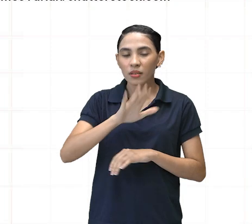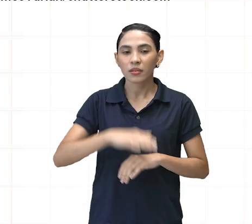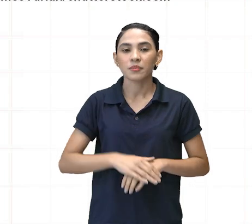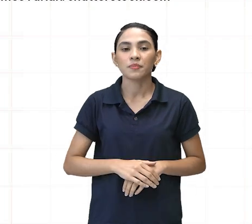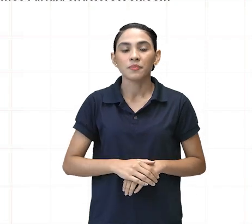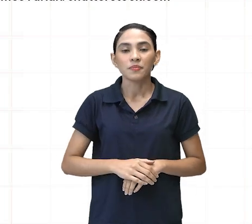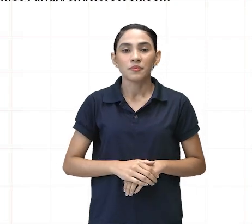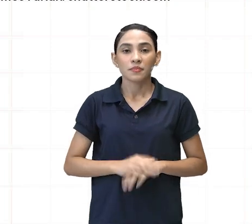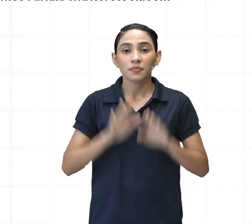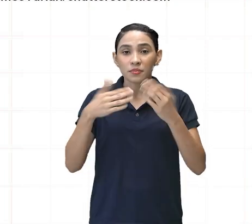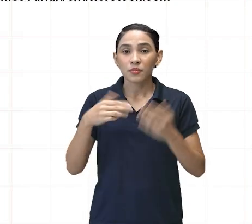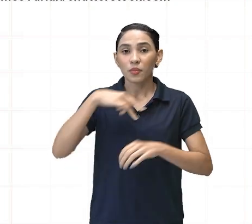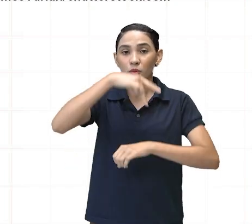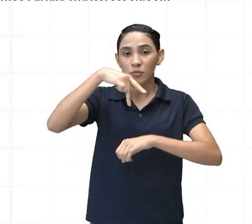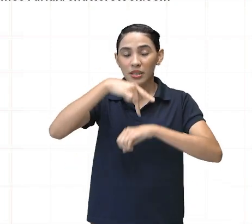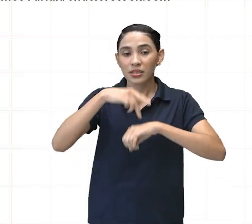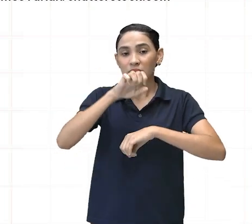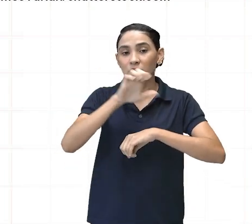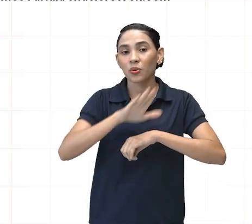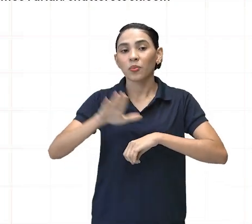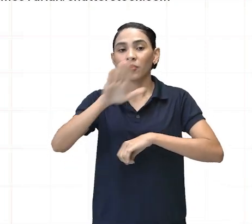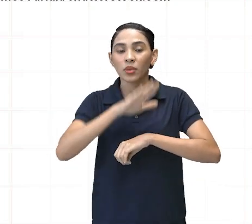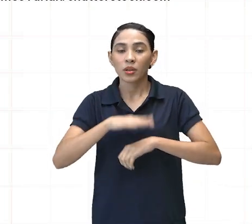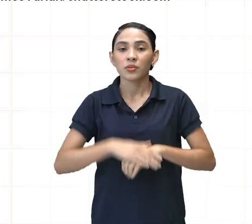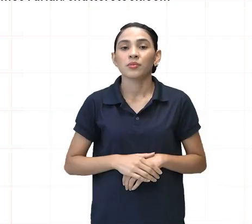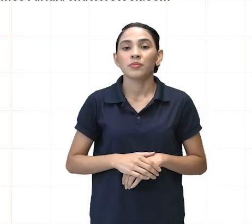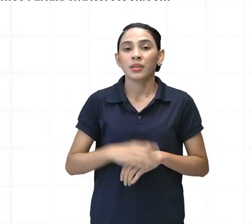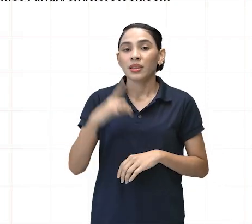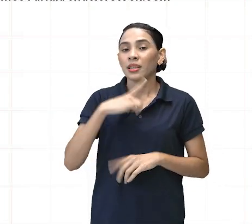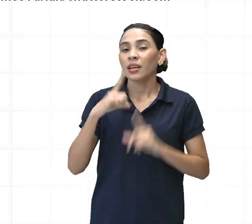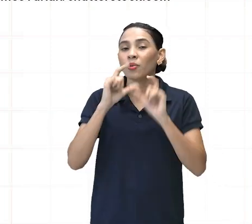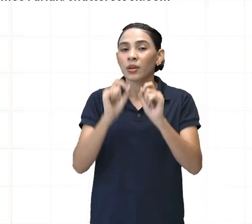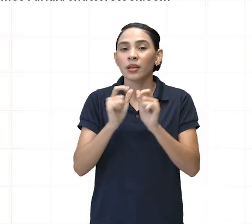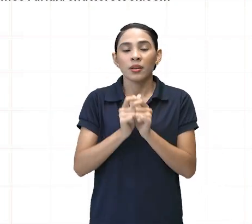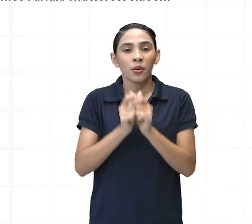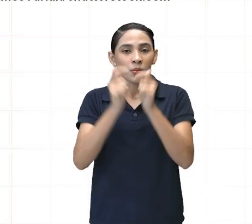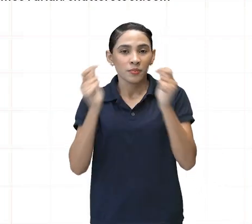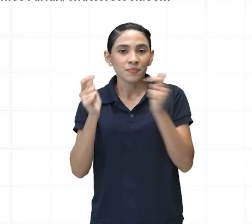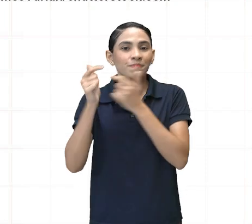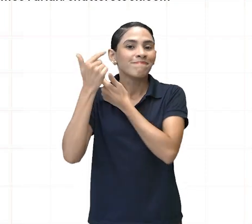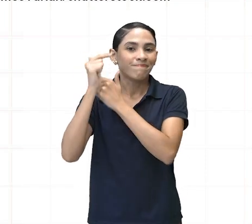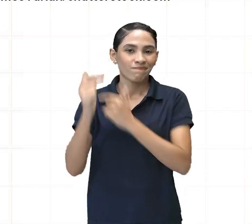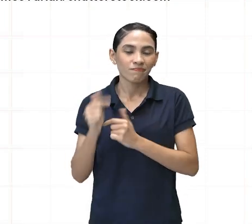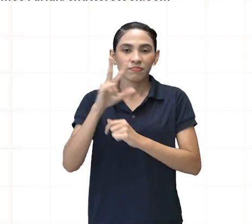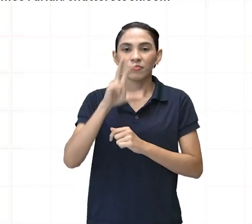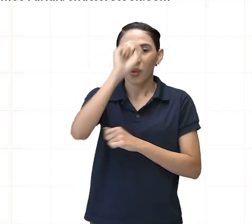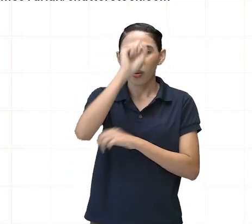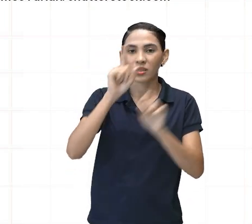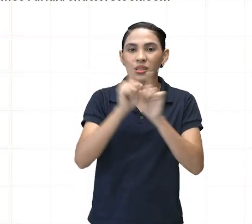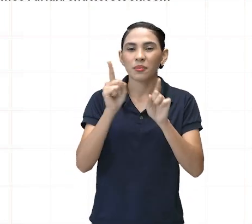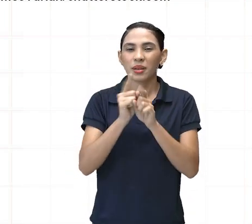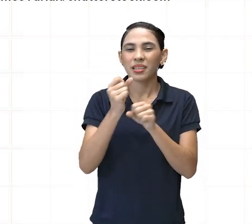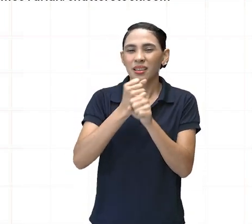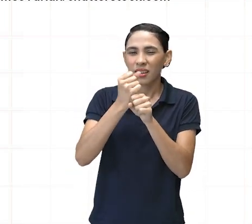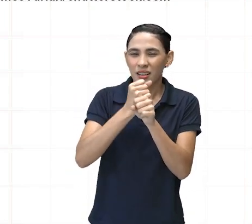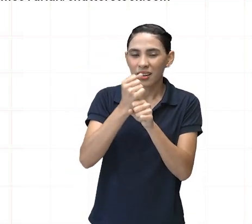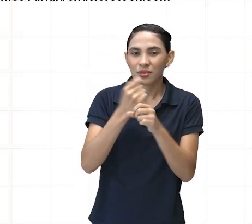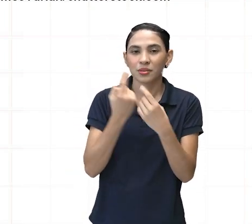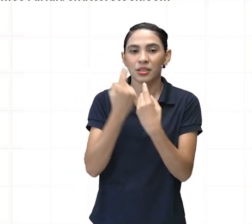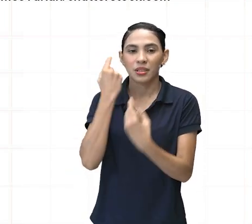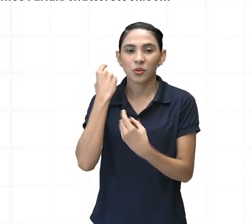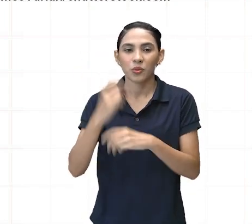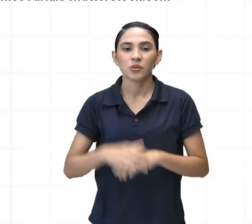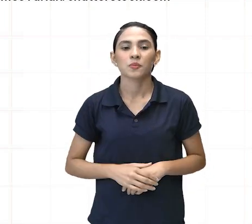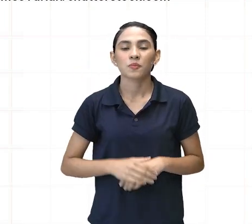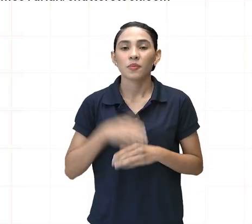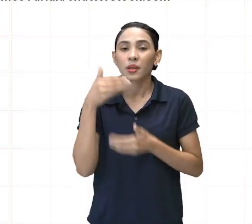geral. Os países europeus, gente, por ter uma grande tradição ali, desde as épocas